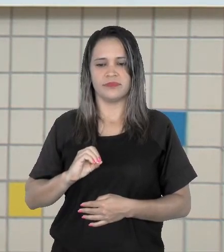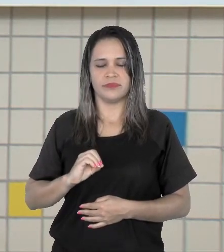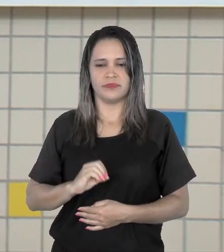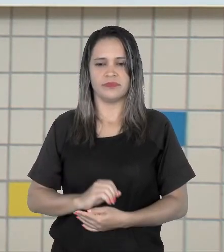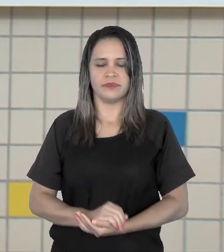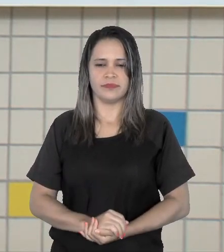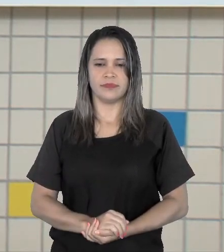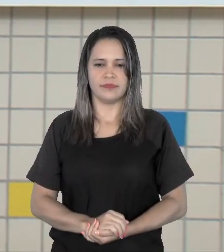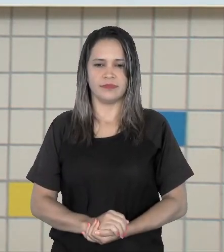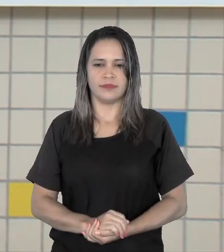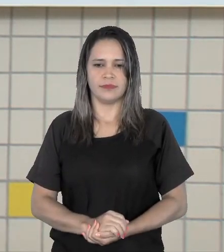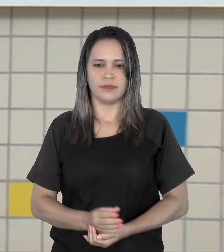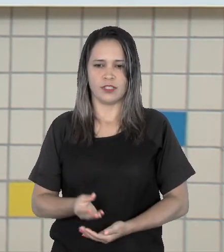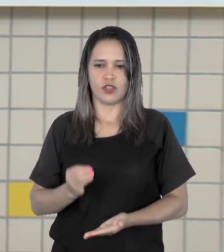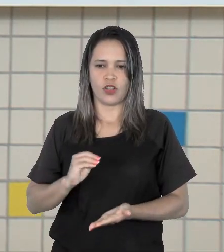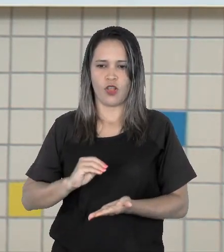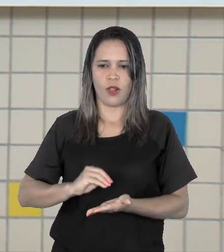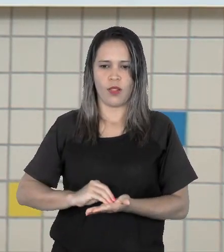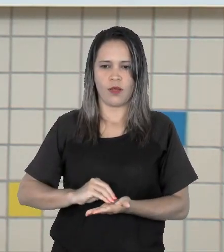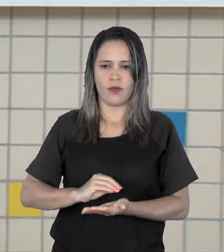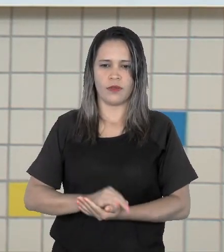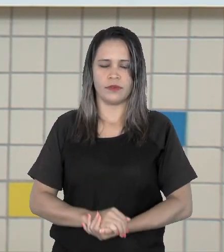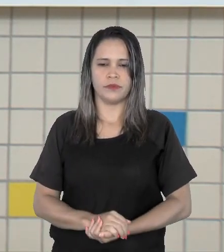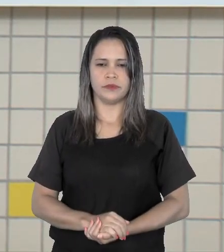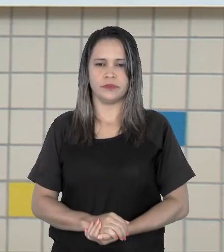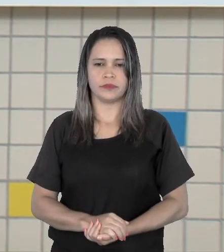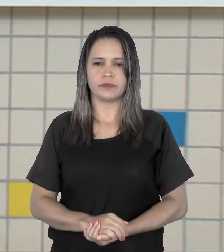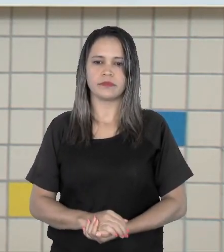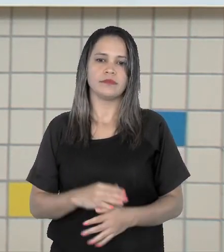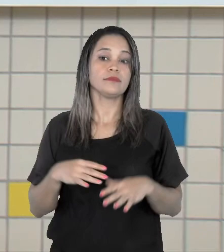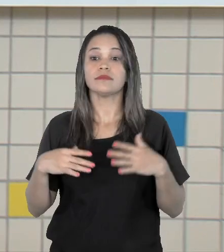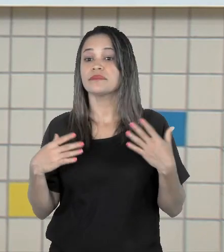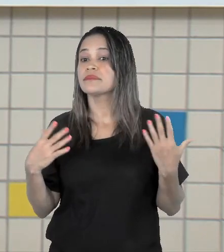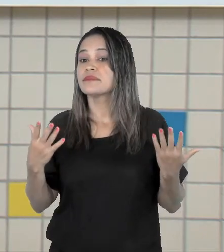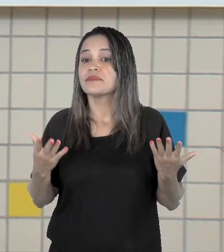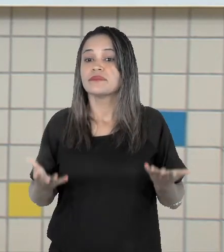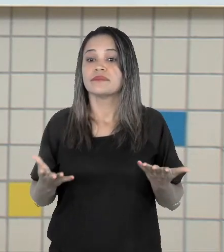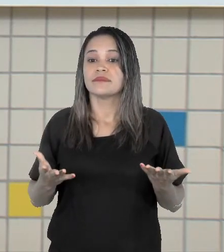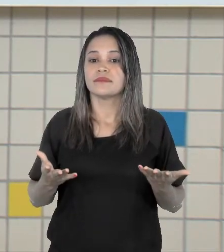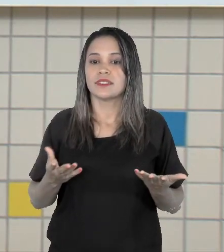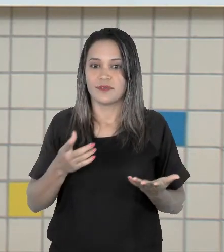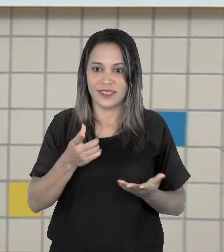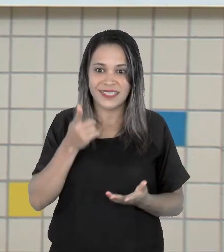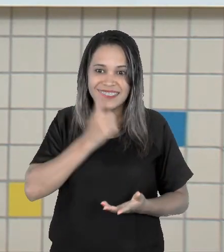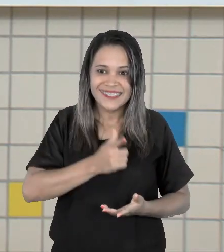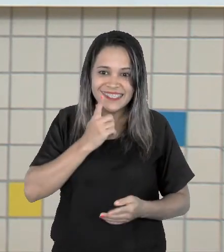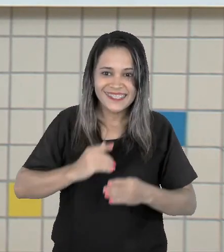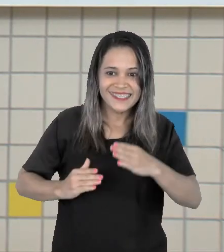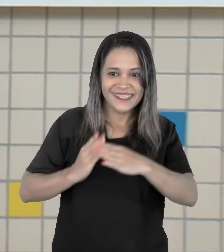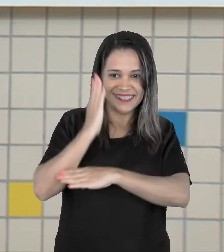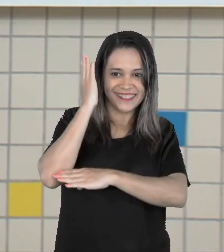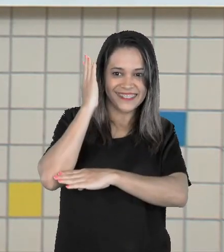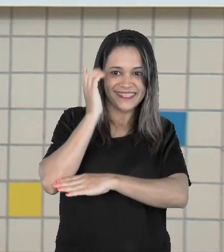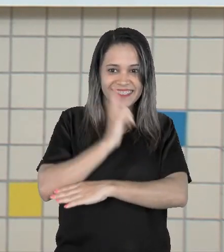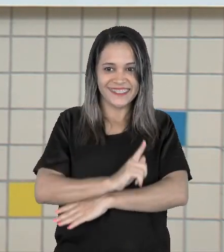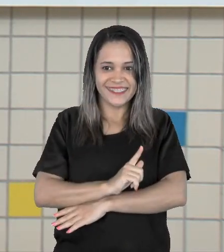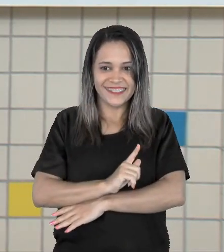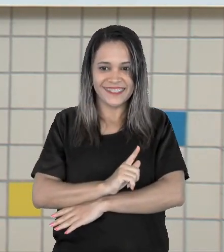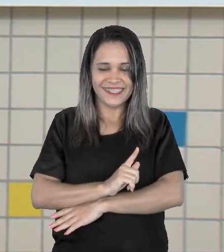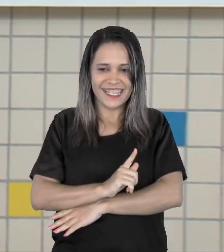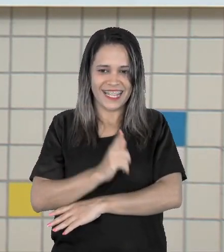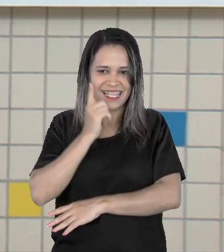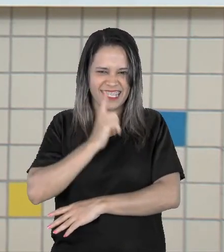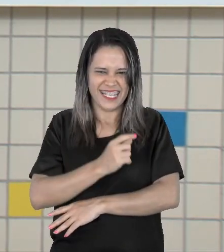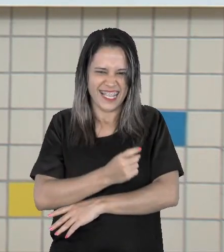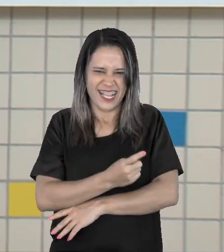10. Coloca aqui. E aí, vocês vingaram? Conseguiram acertar